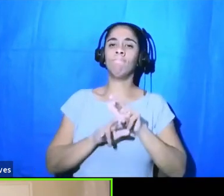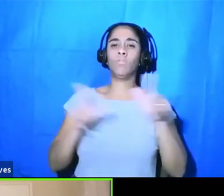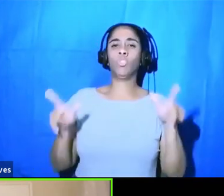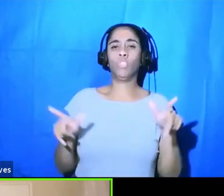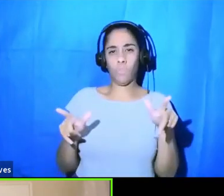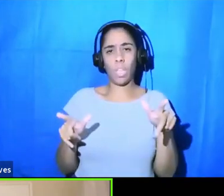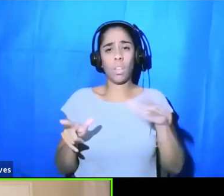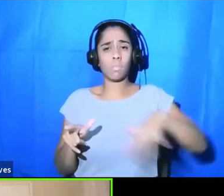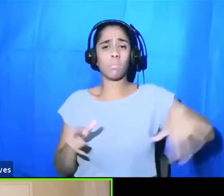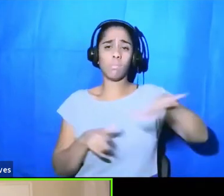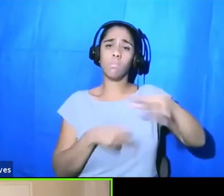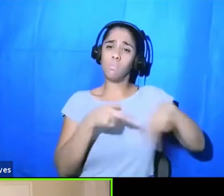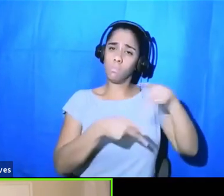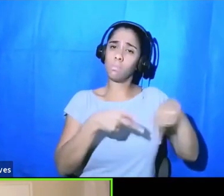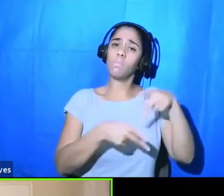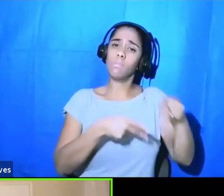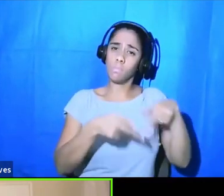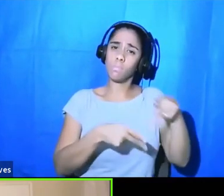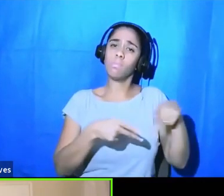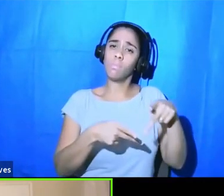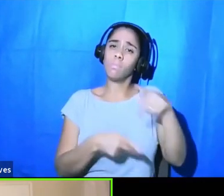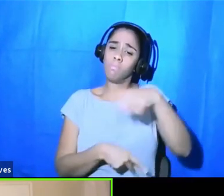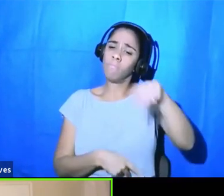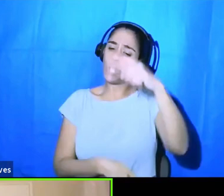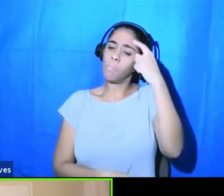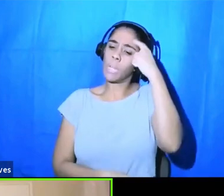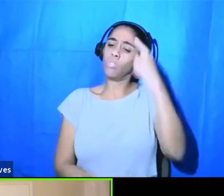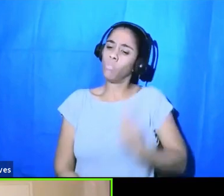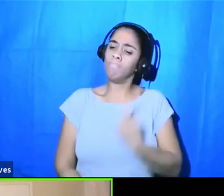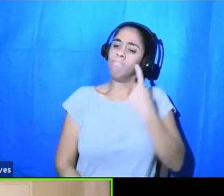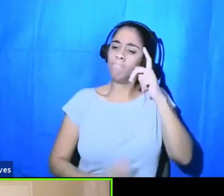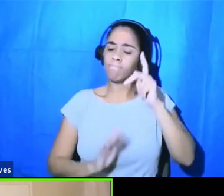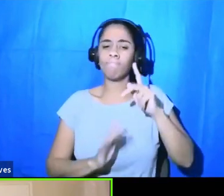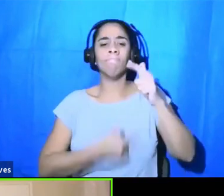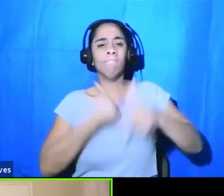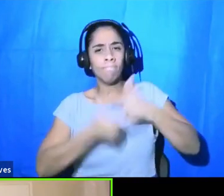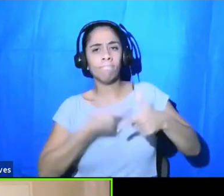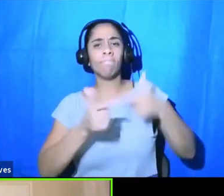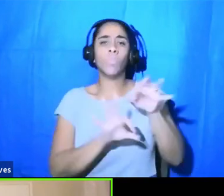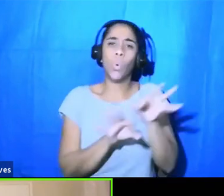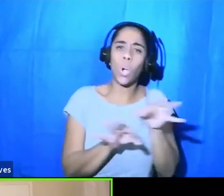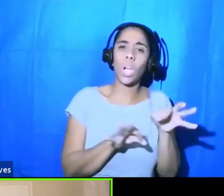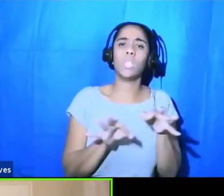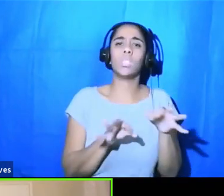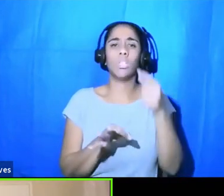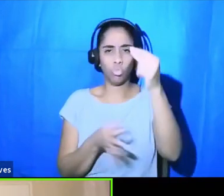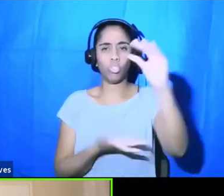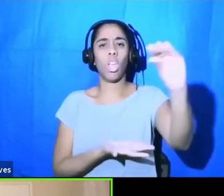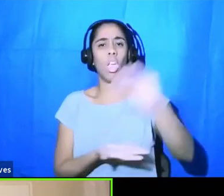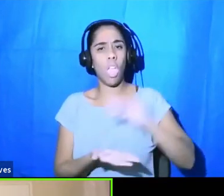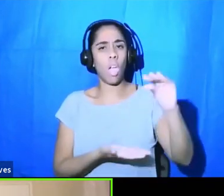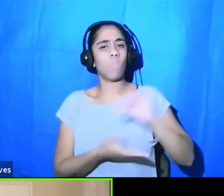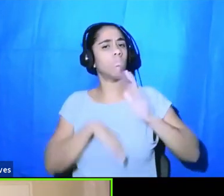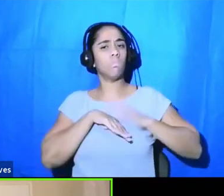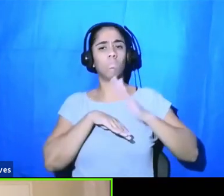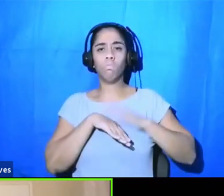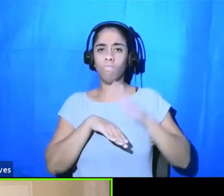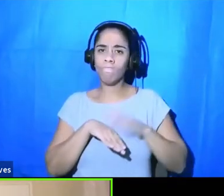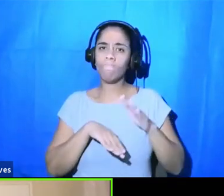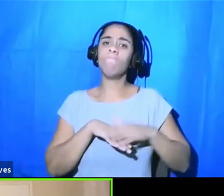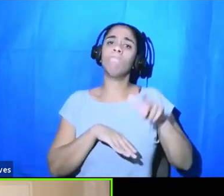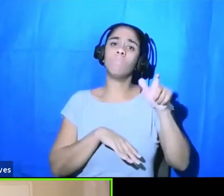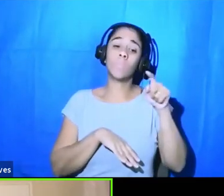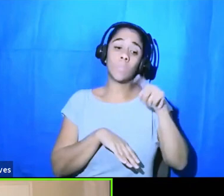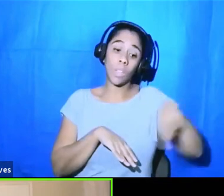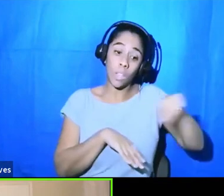independente, própria, auto-organizada, auto-financiada, que chegamos a a Convenção